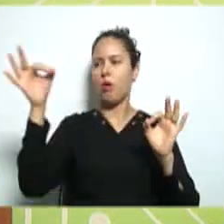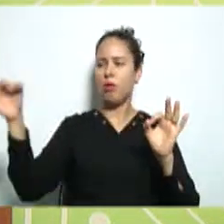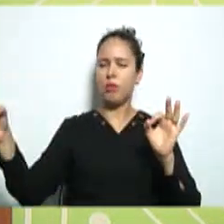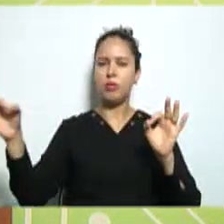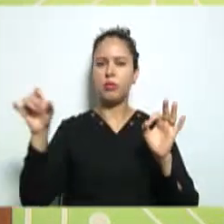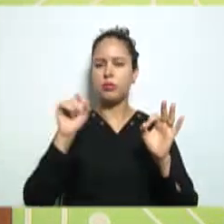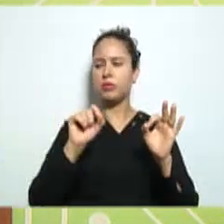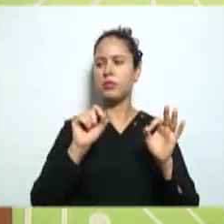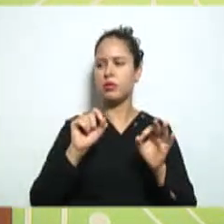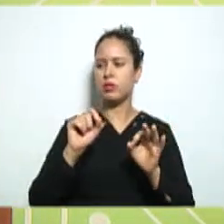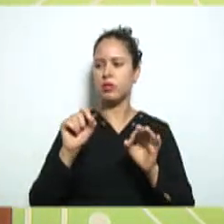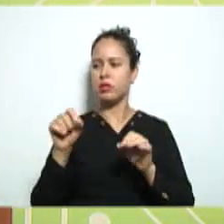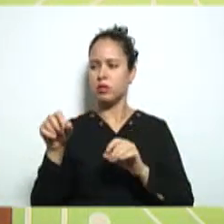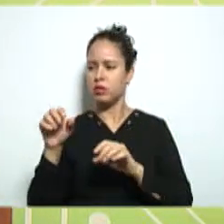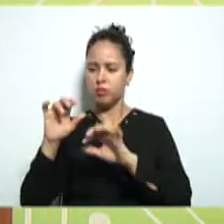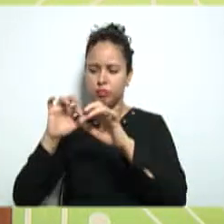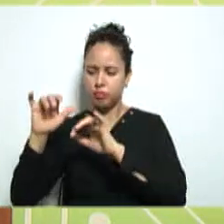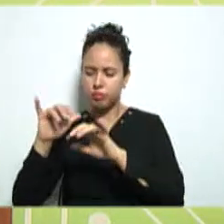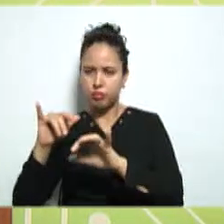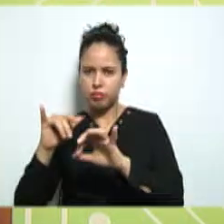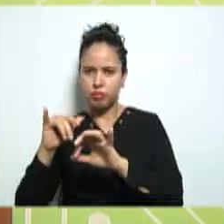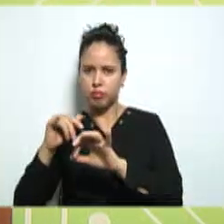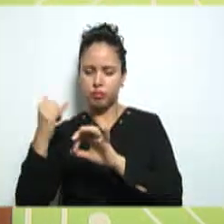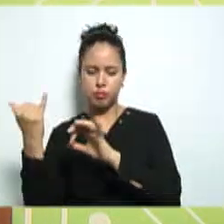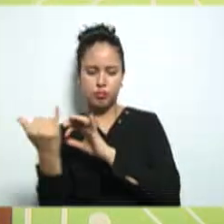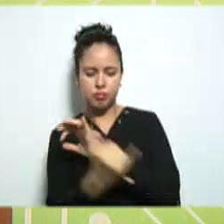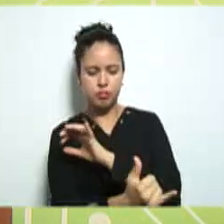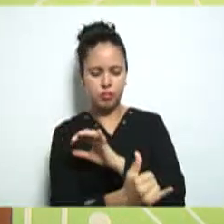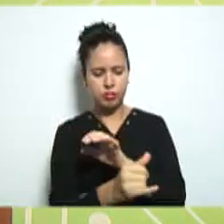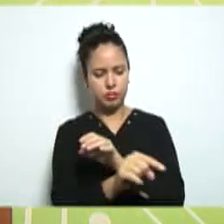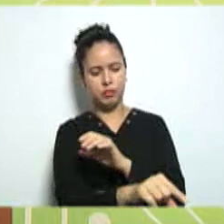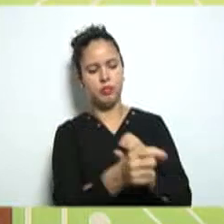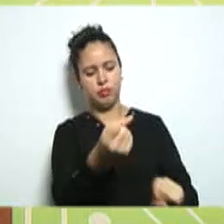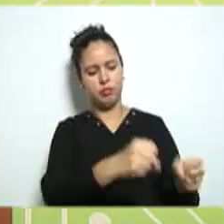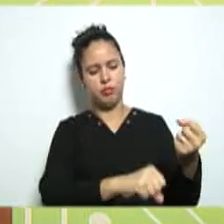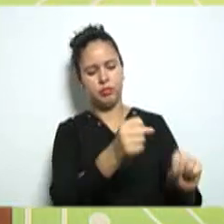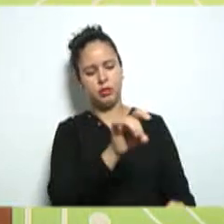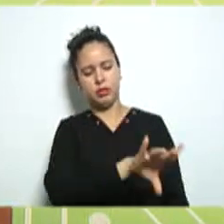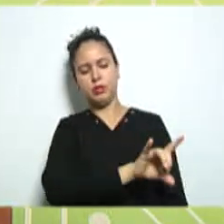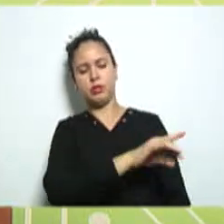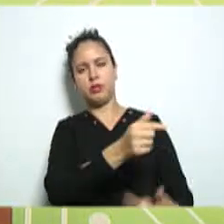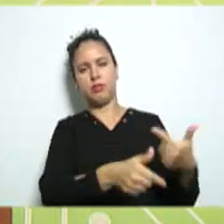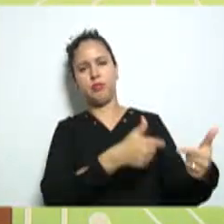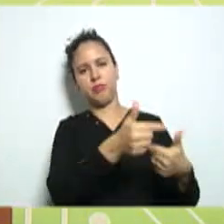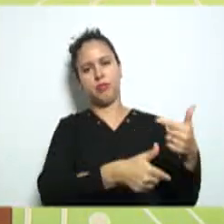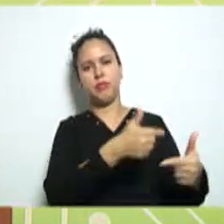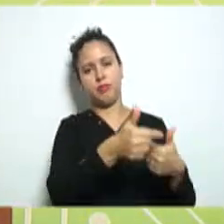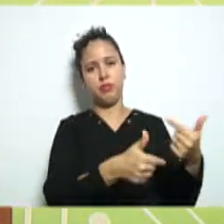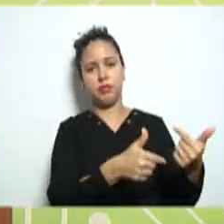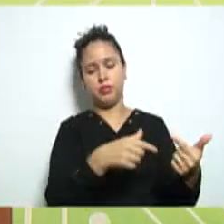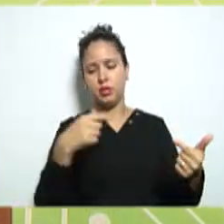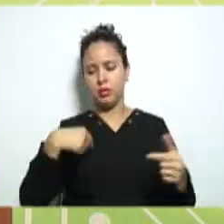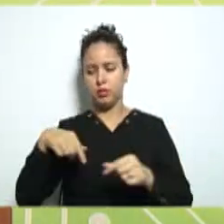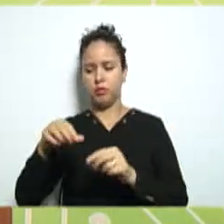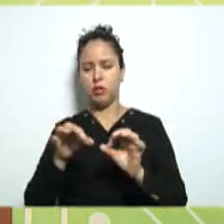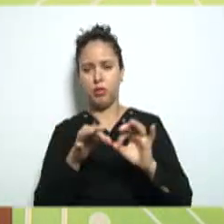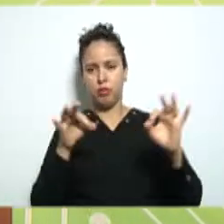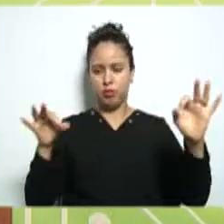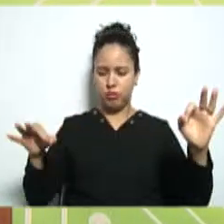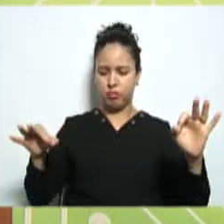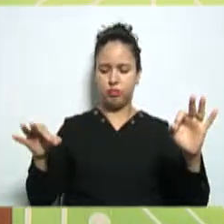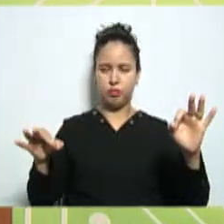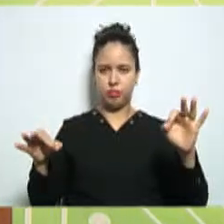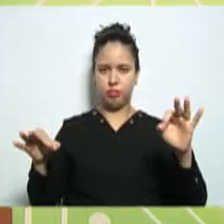na empresa, esse maquinário ele funciona sozinho. Eu fico observando ele pelo computador.